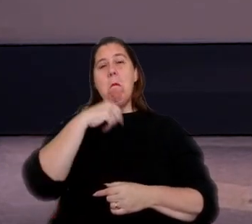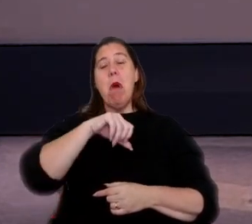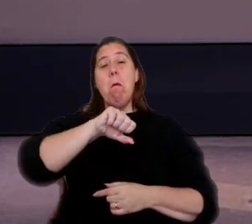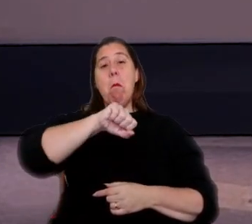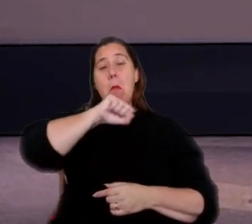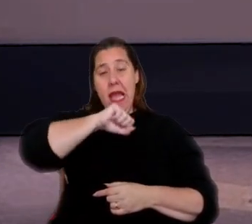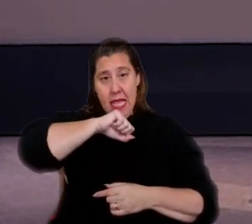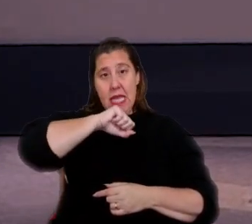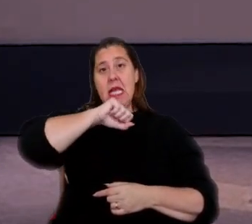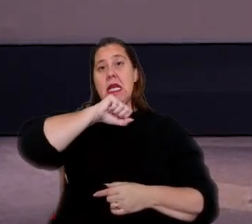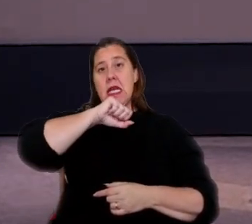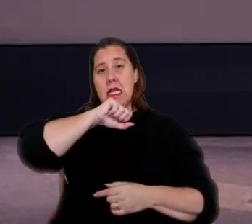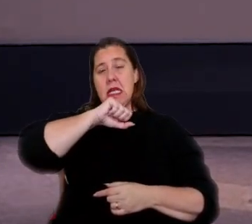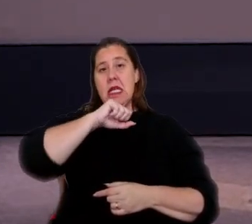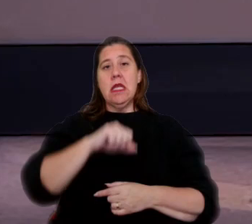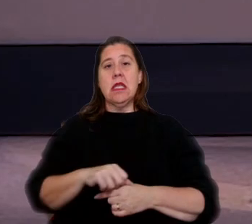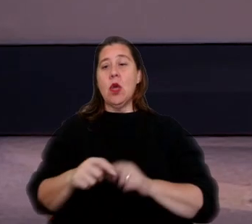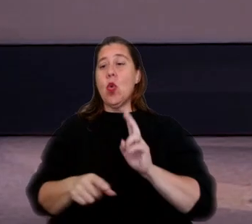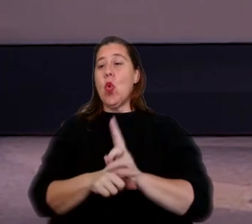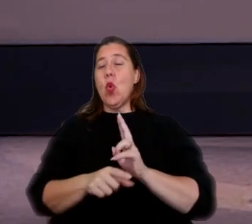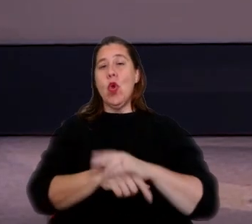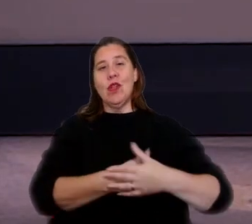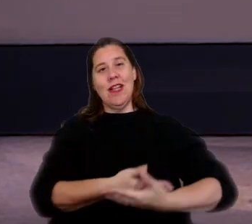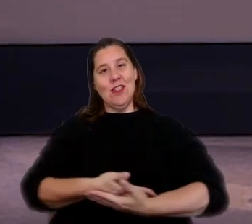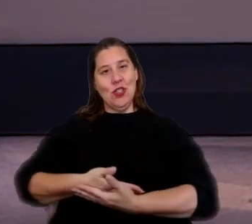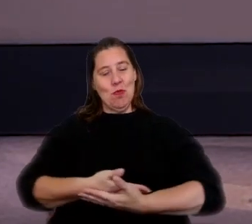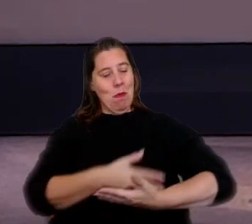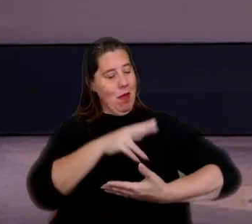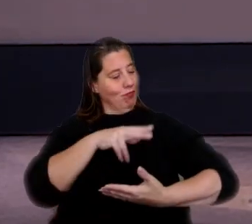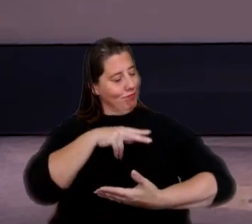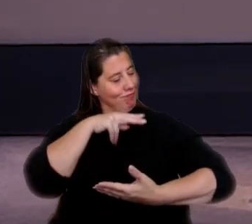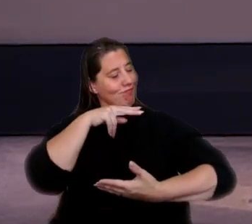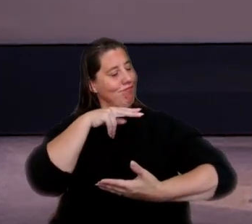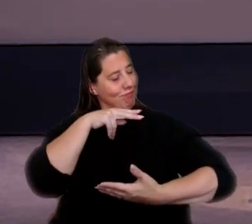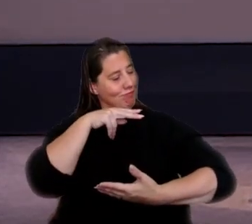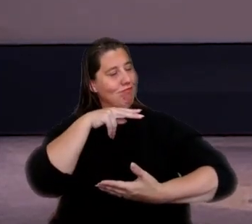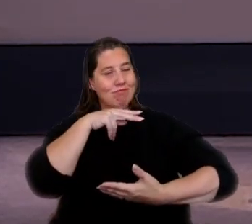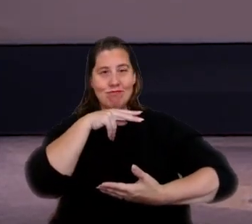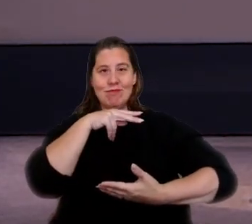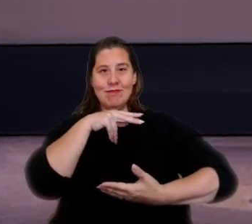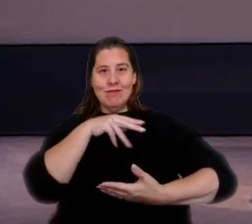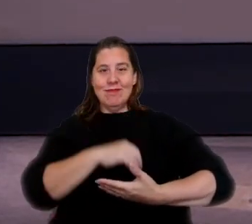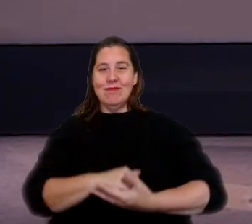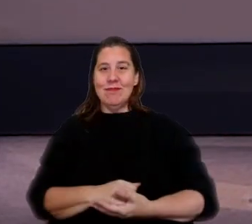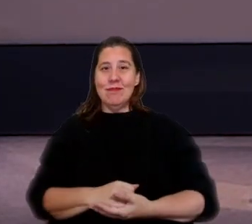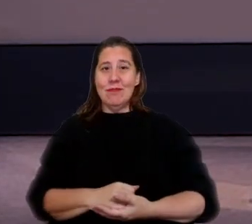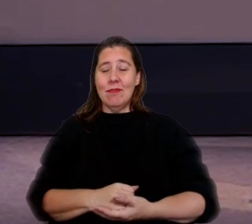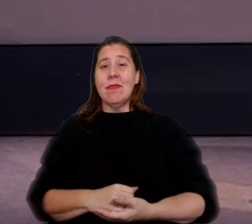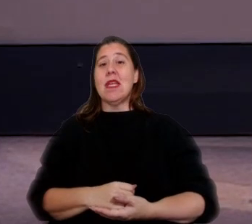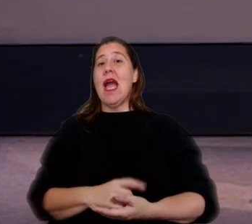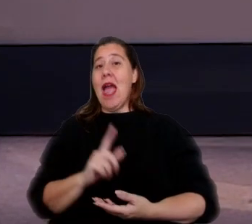olhar da mãe que trabalha com bebês, e no que o olhar da mãe sobre o